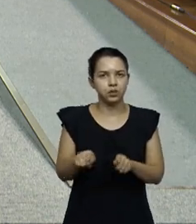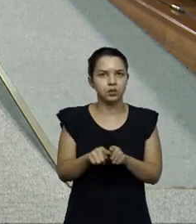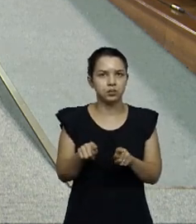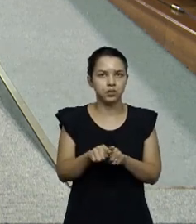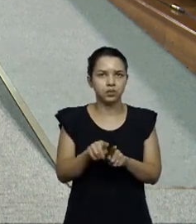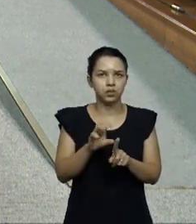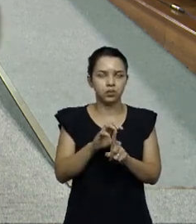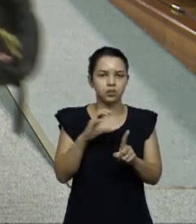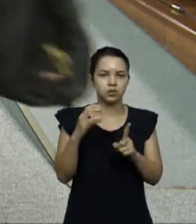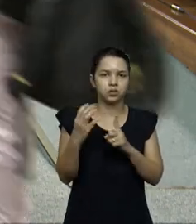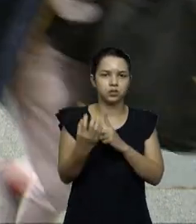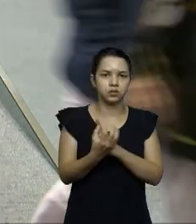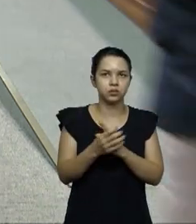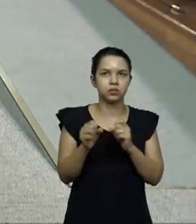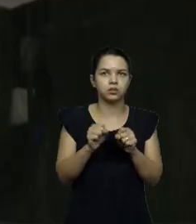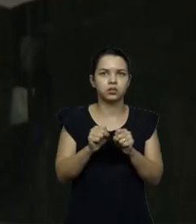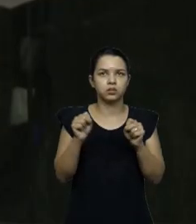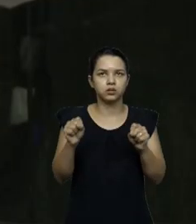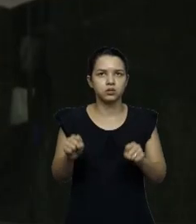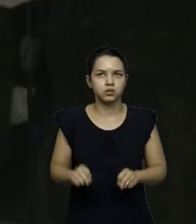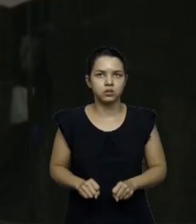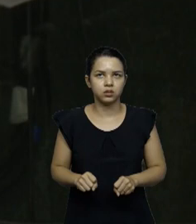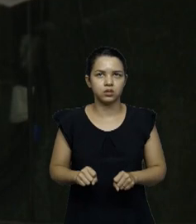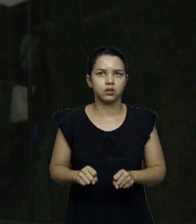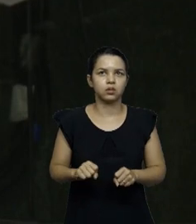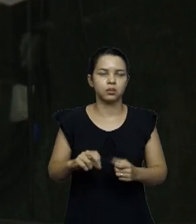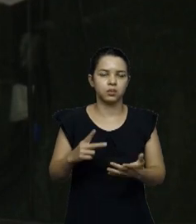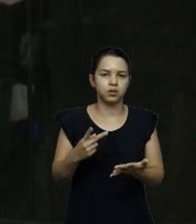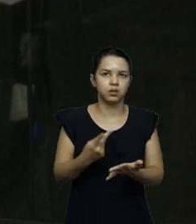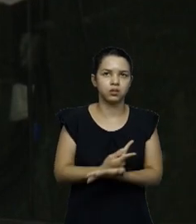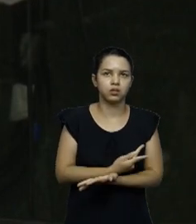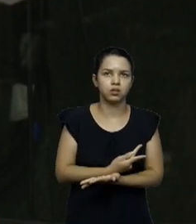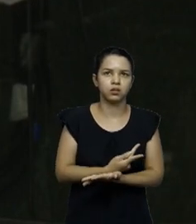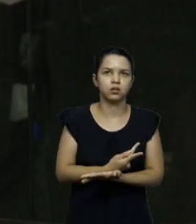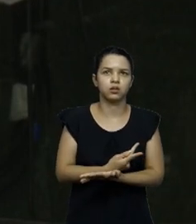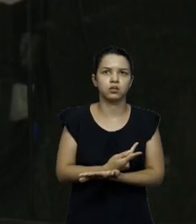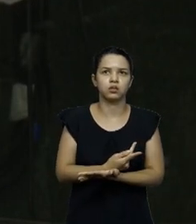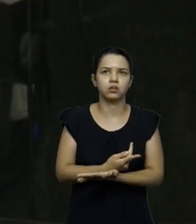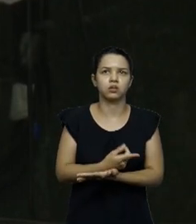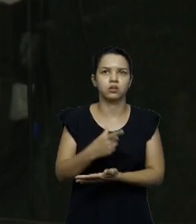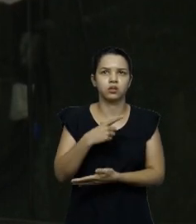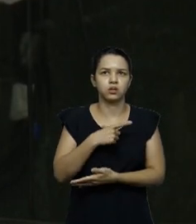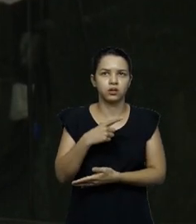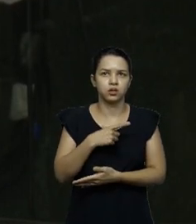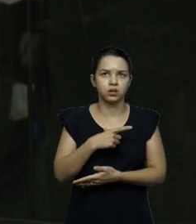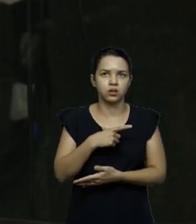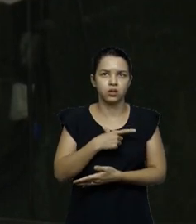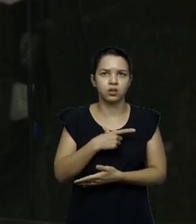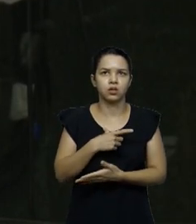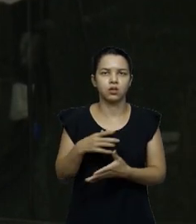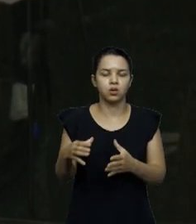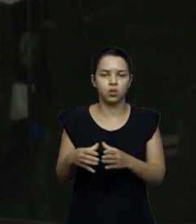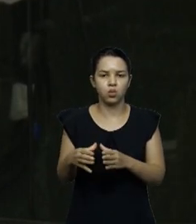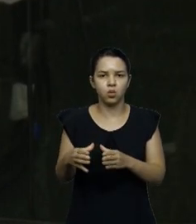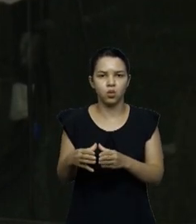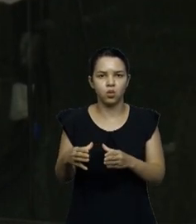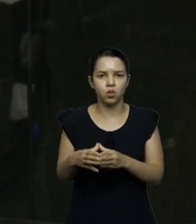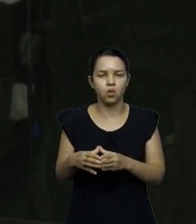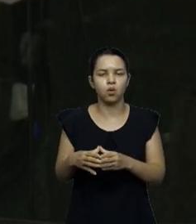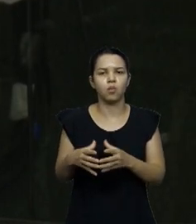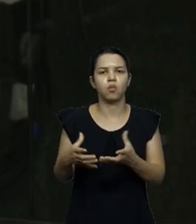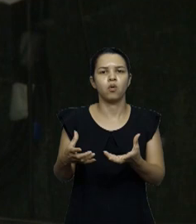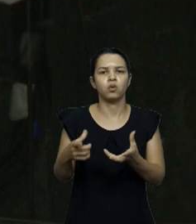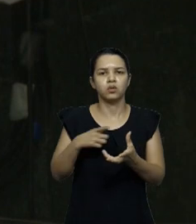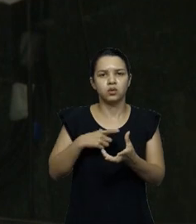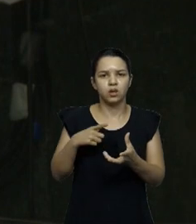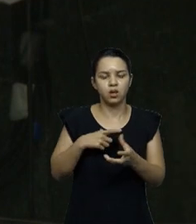esse sistema o qual foi implantado aí é falho sistema falho qual tem um algoritmo que não é verdadeiro vários